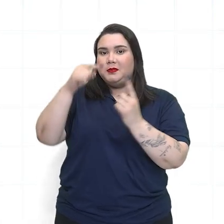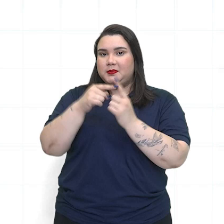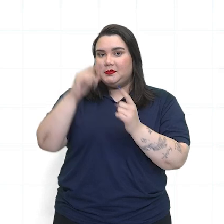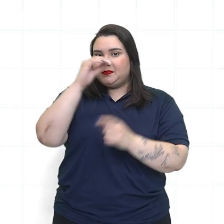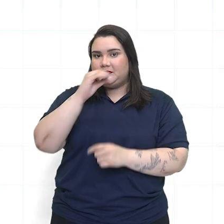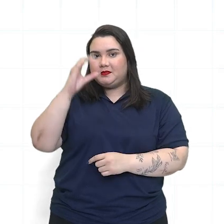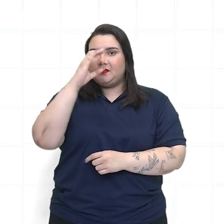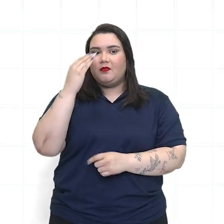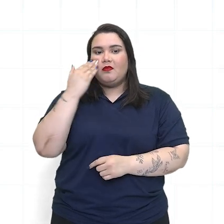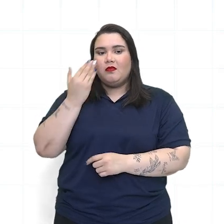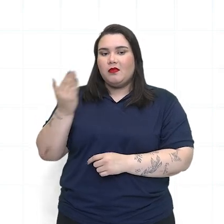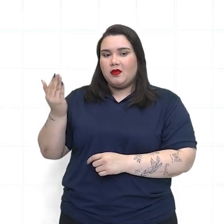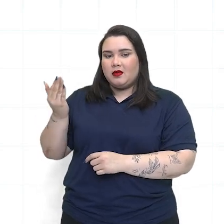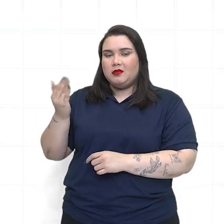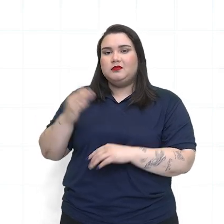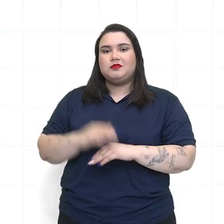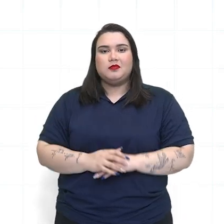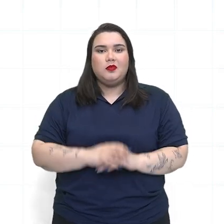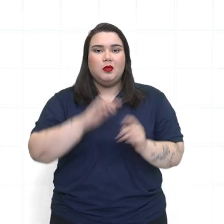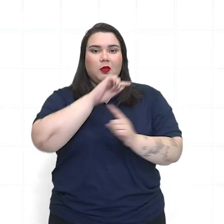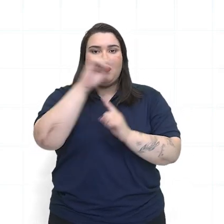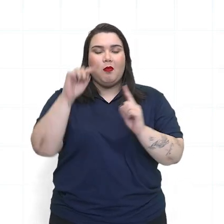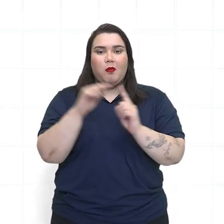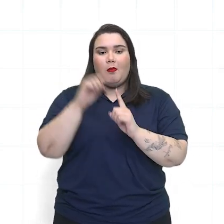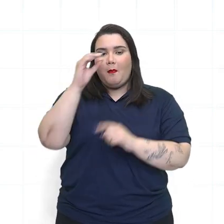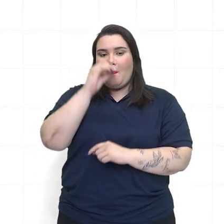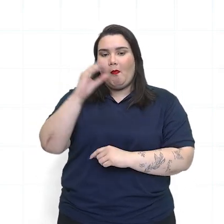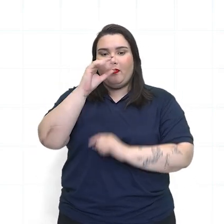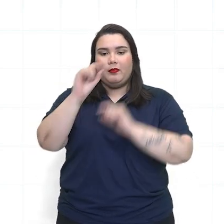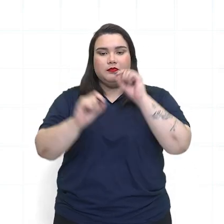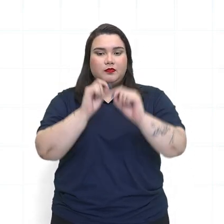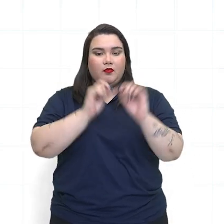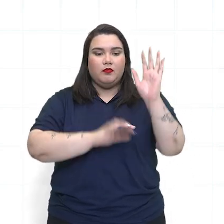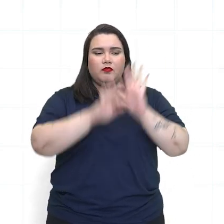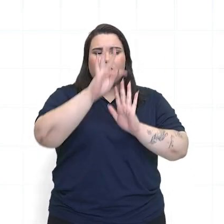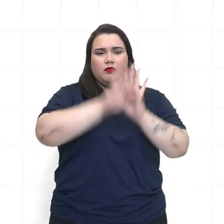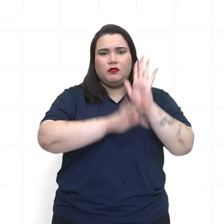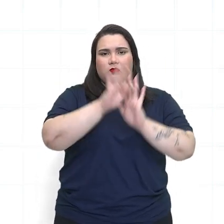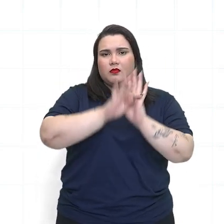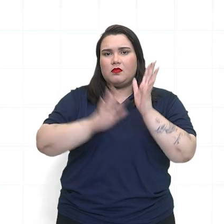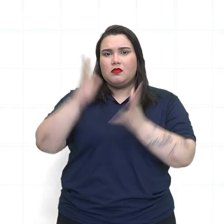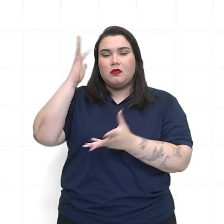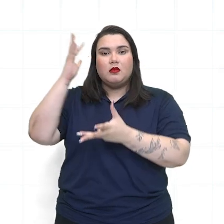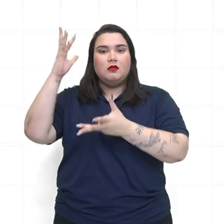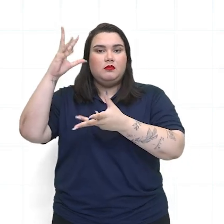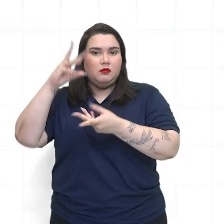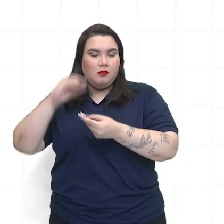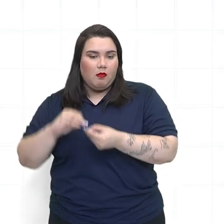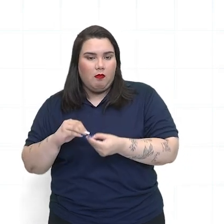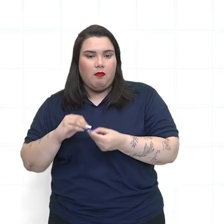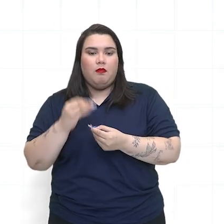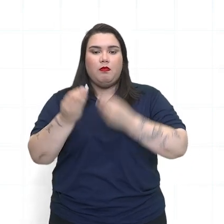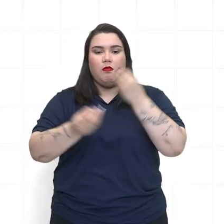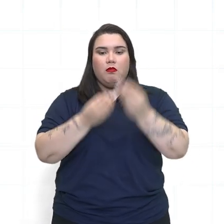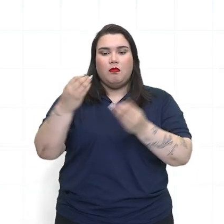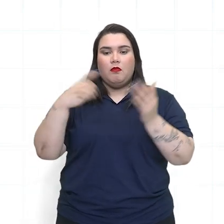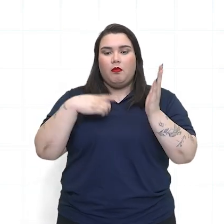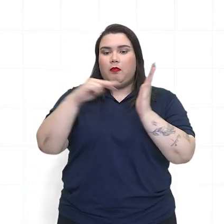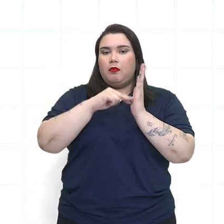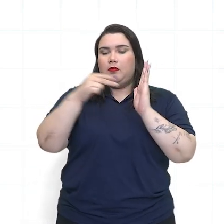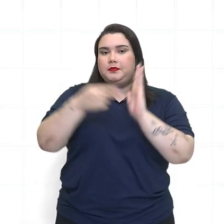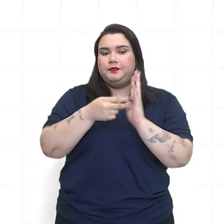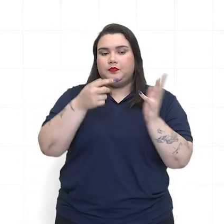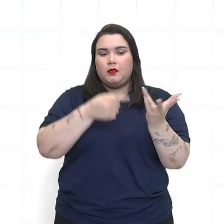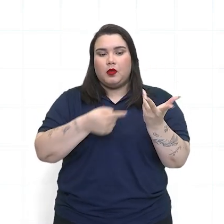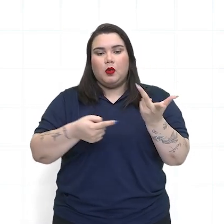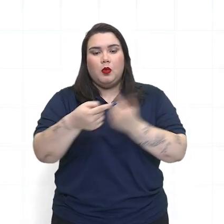de conhecimento? O objeto de conhecimento é reconstrução da textualidade e compreensão dos efeitos de